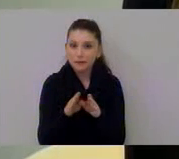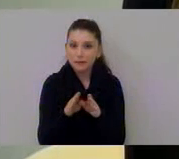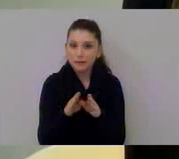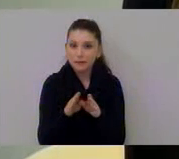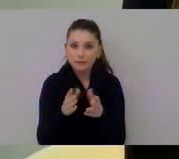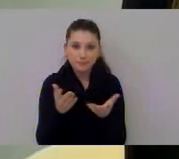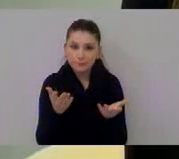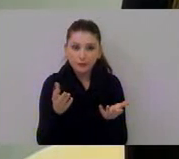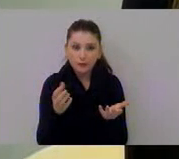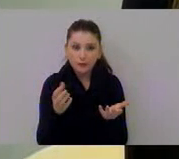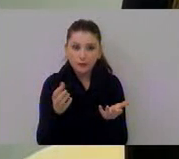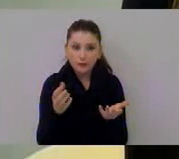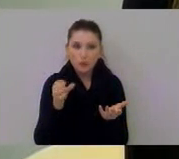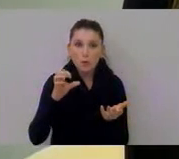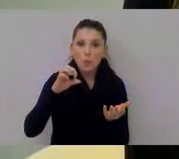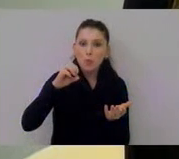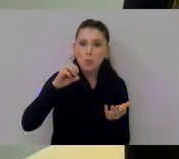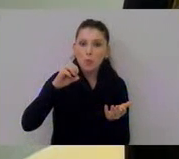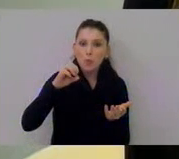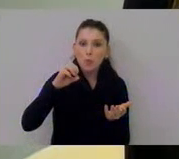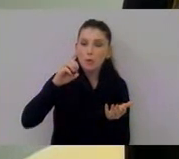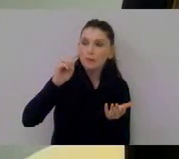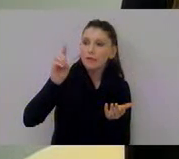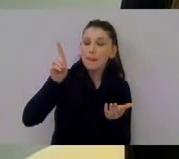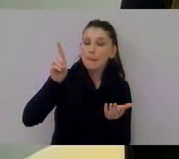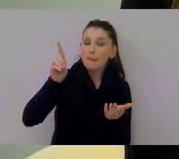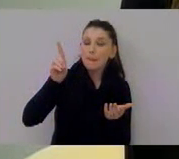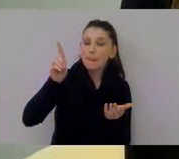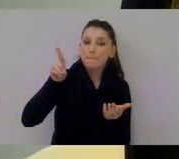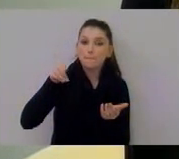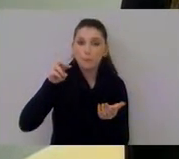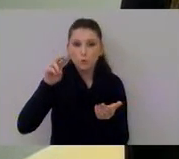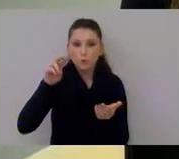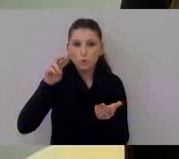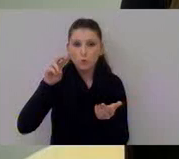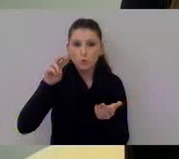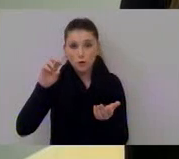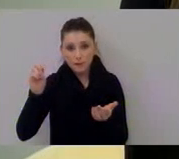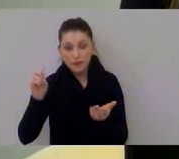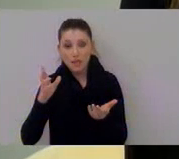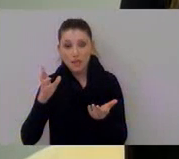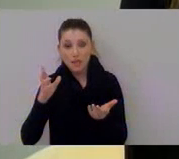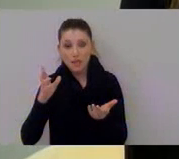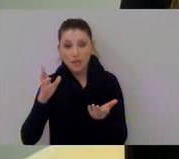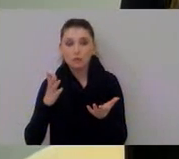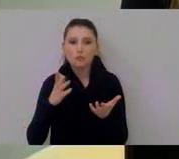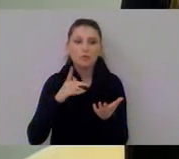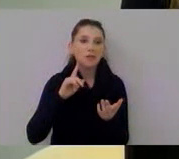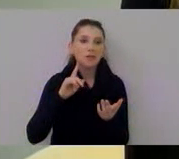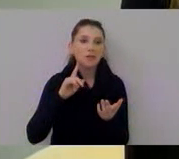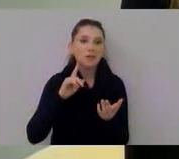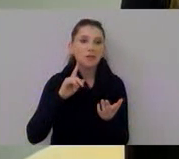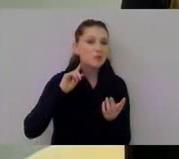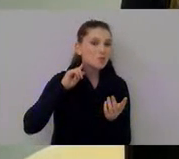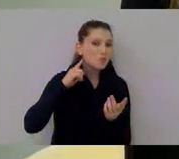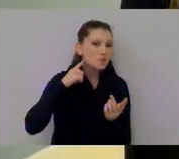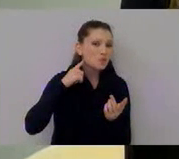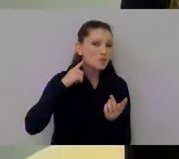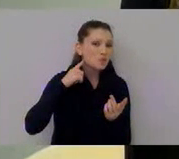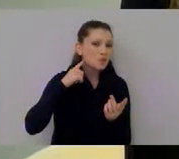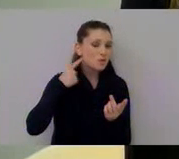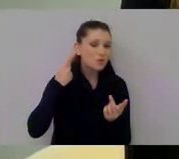90% dos resíduos do Brasil todo são coletados